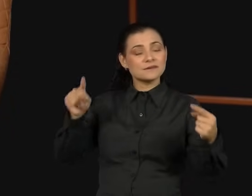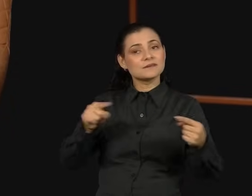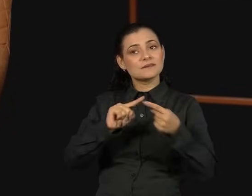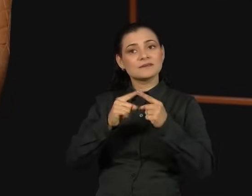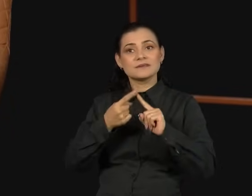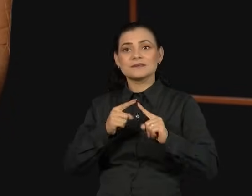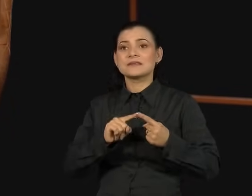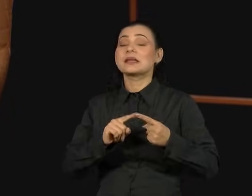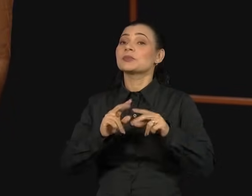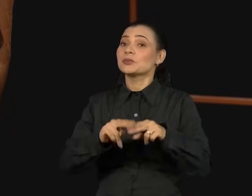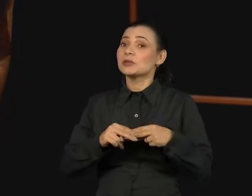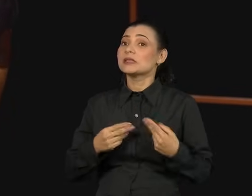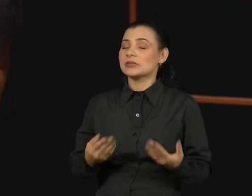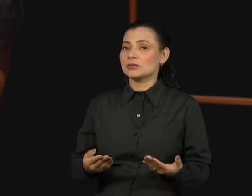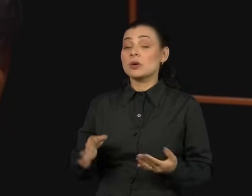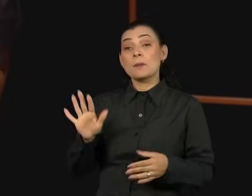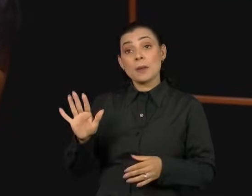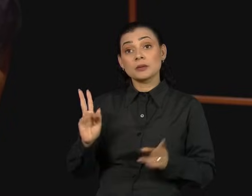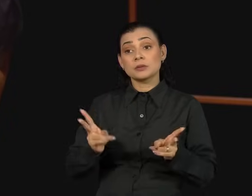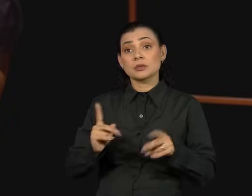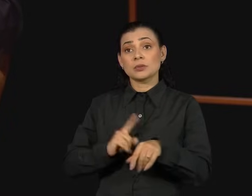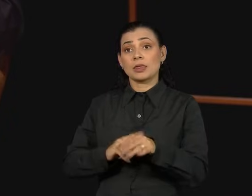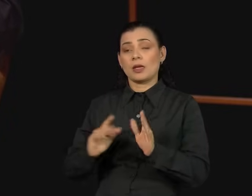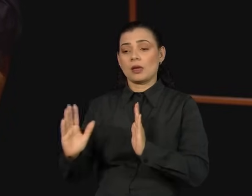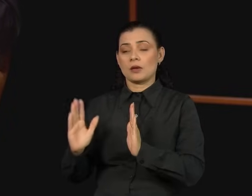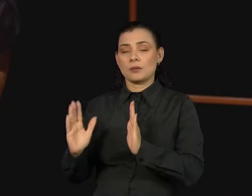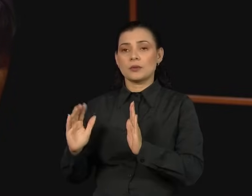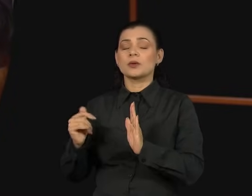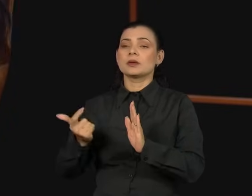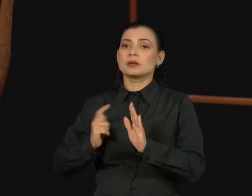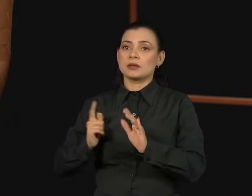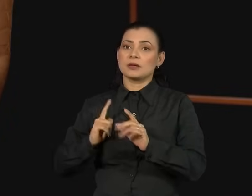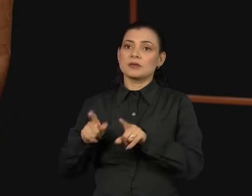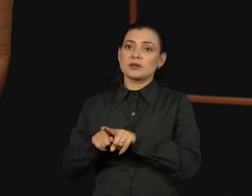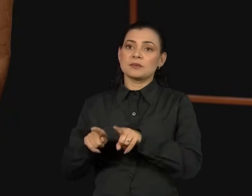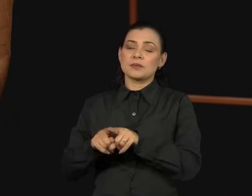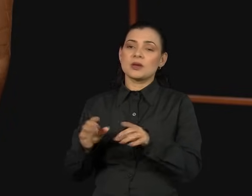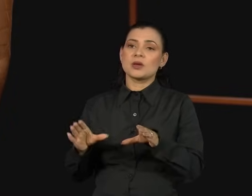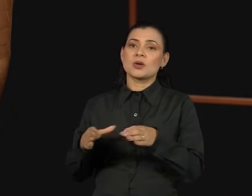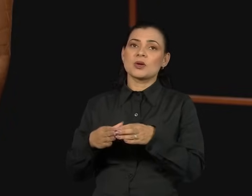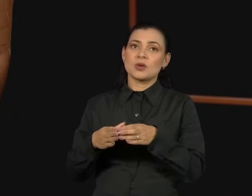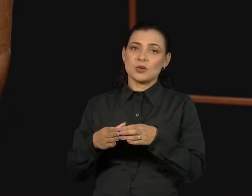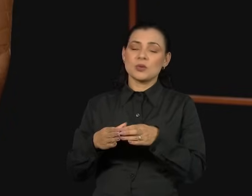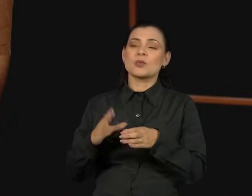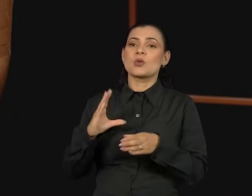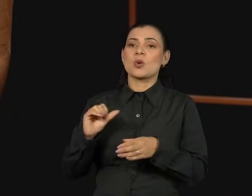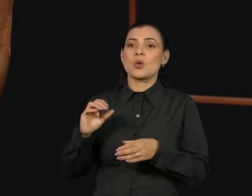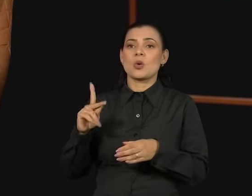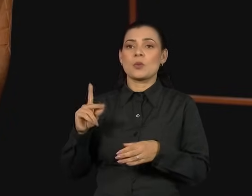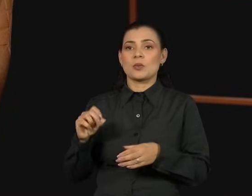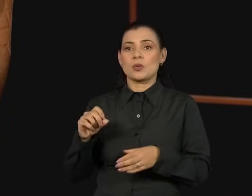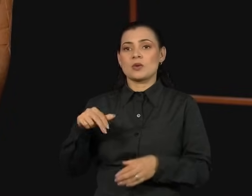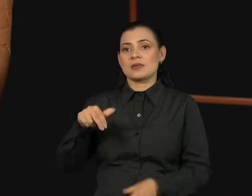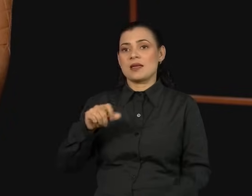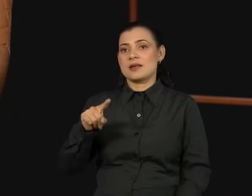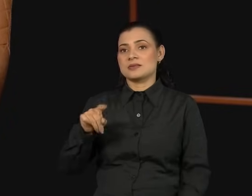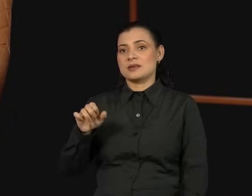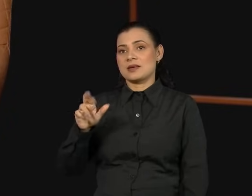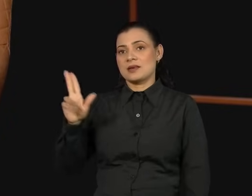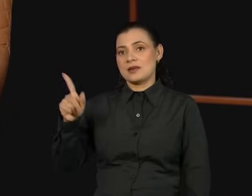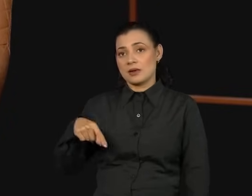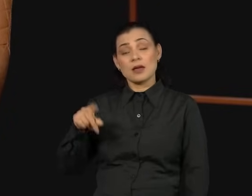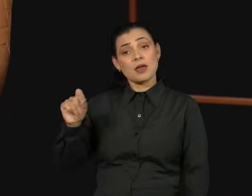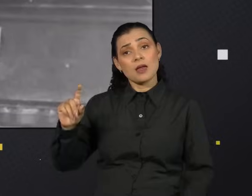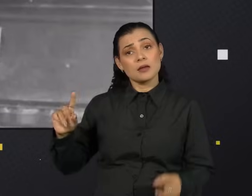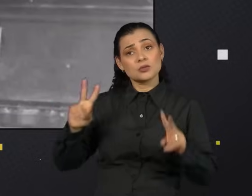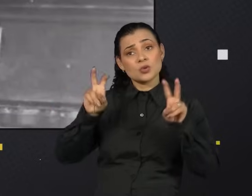literário, mas, ao mesmo tempo, quando eu fiz a trilha do Grupo Corpo, Nazaré, ela é também uma variação